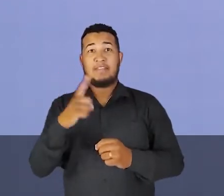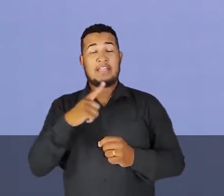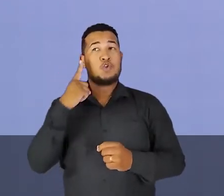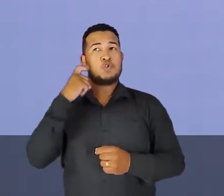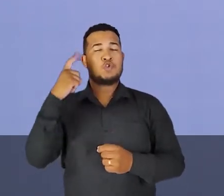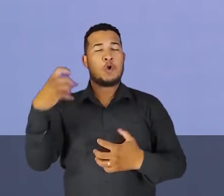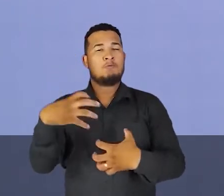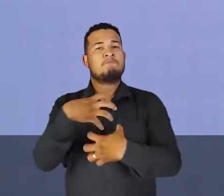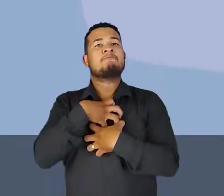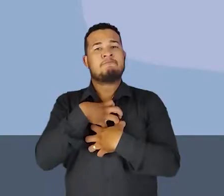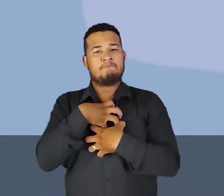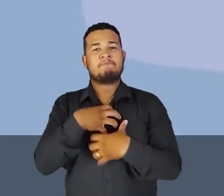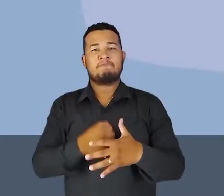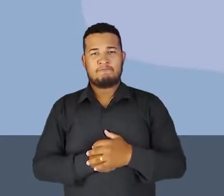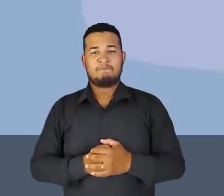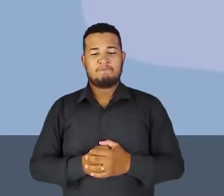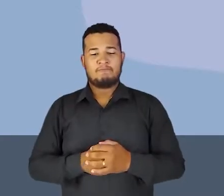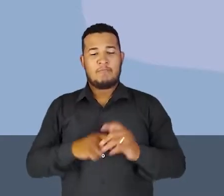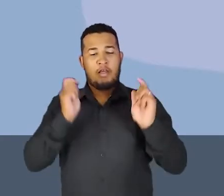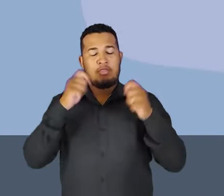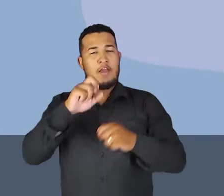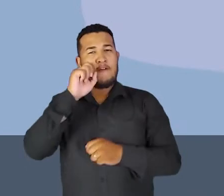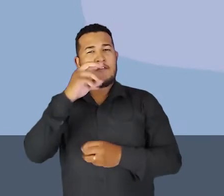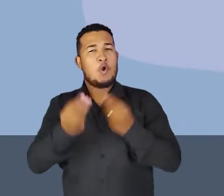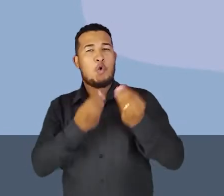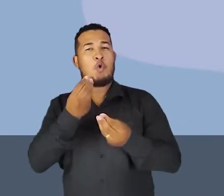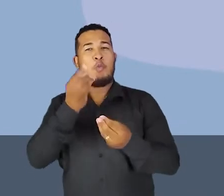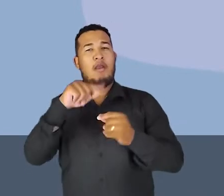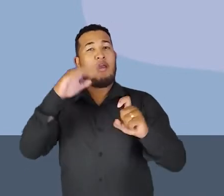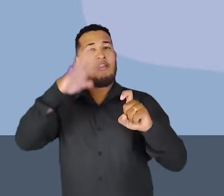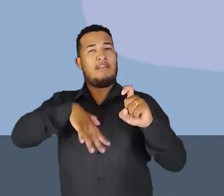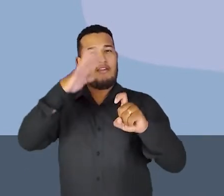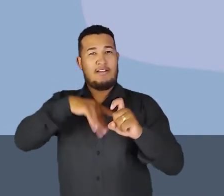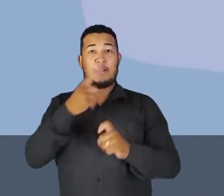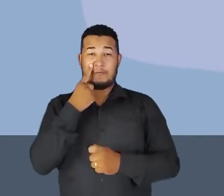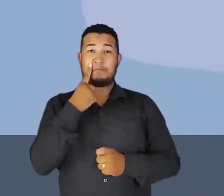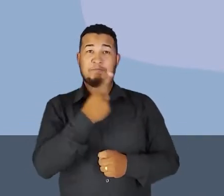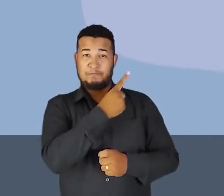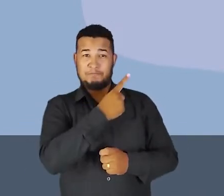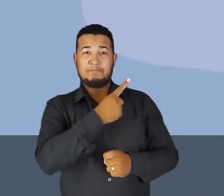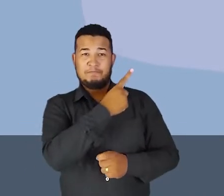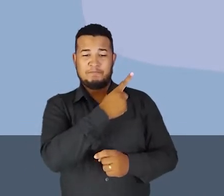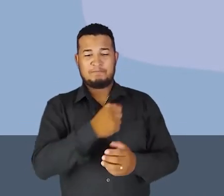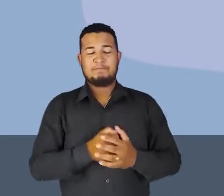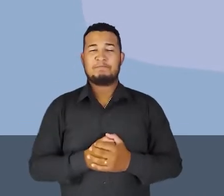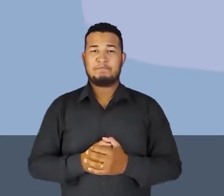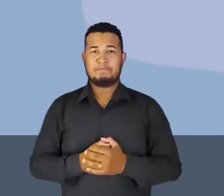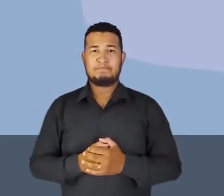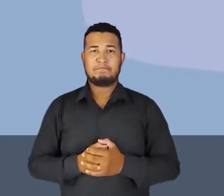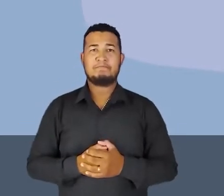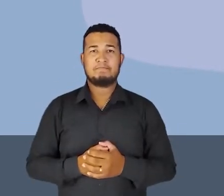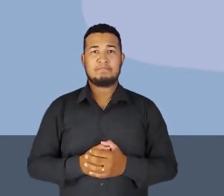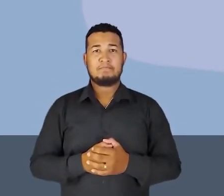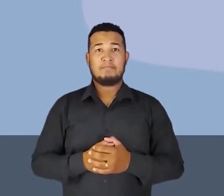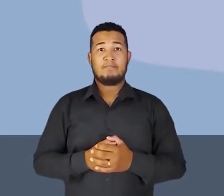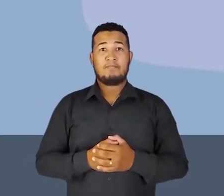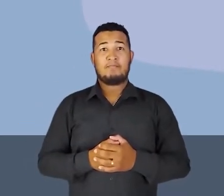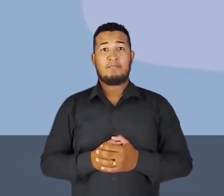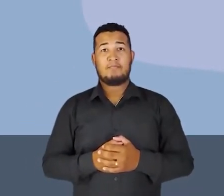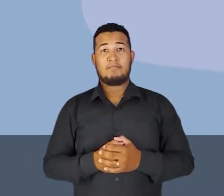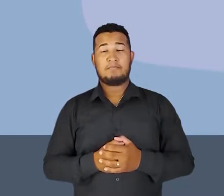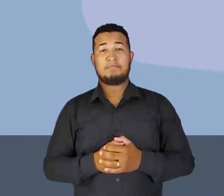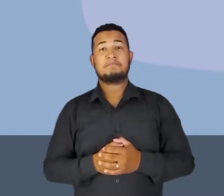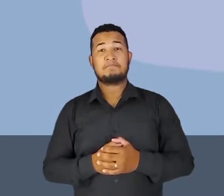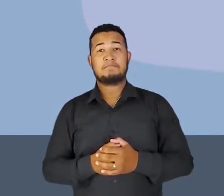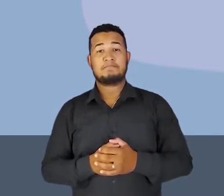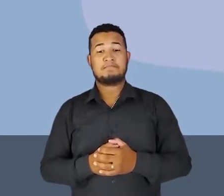mágico. Podemos apreciar um pouquinho dessa lenda, dessa figura, né, e desse som. E o Waikiki é o nome